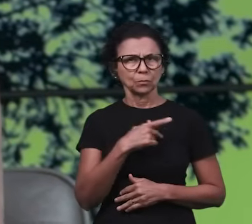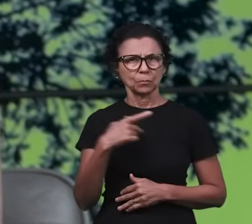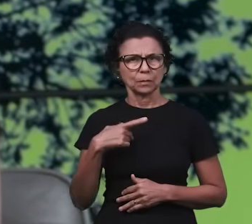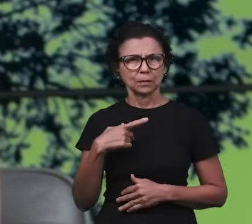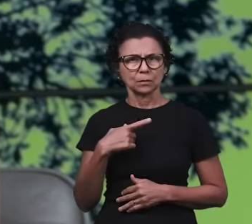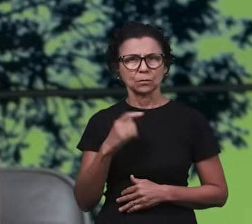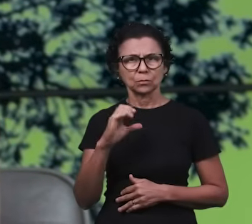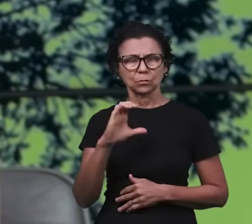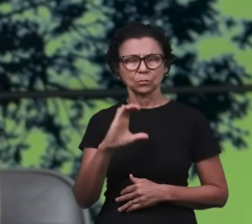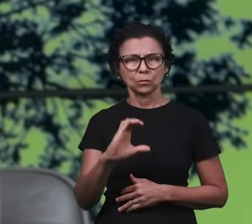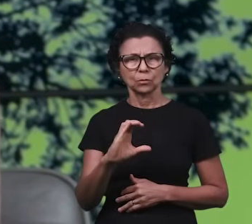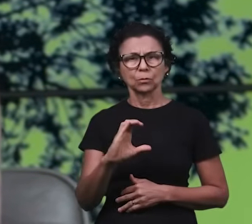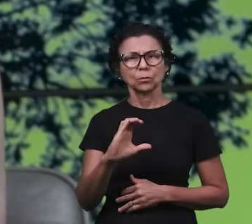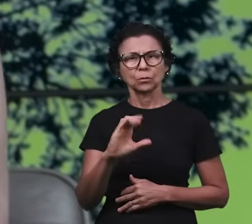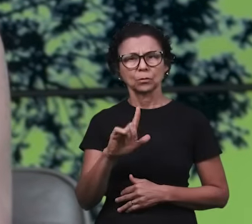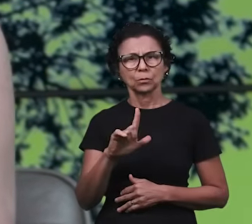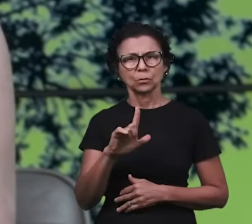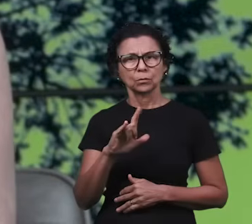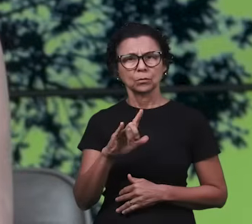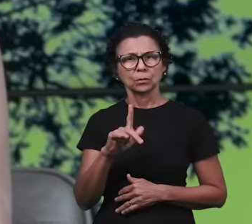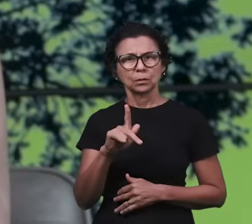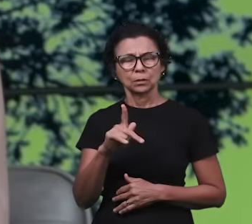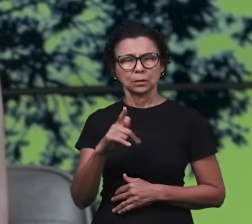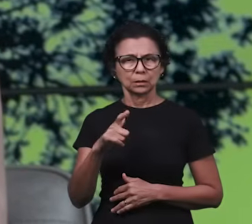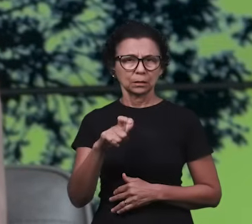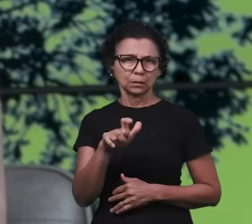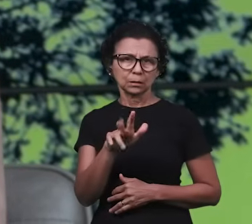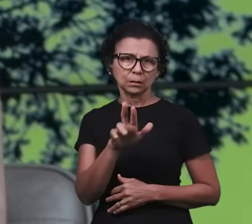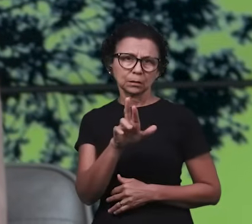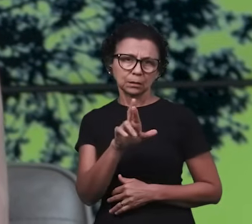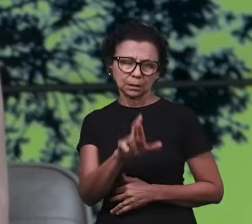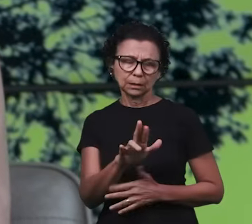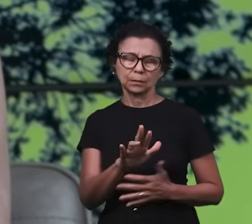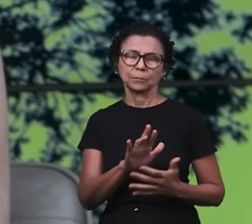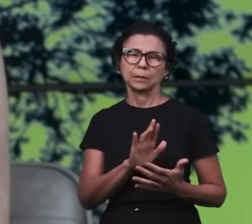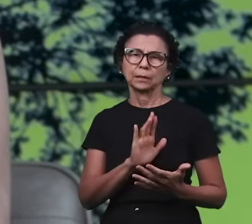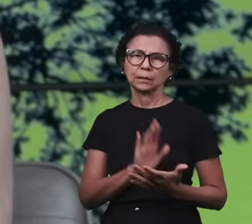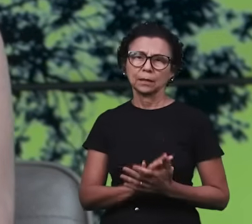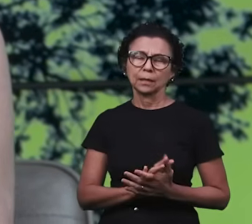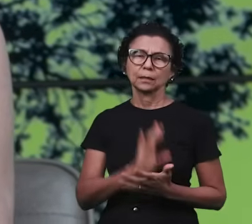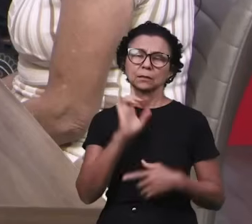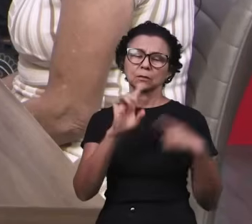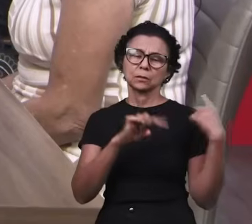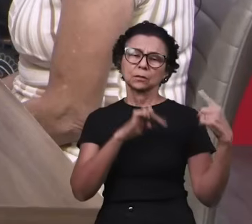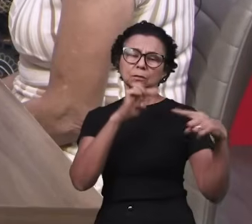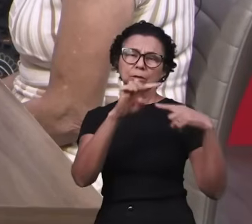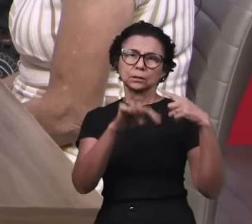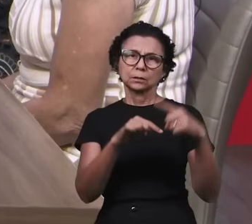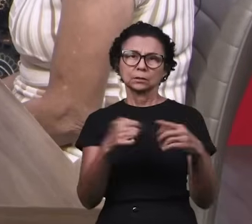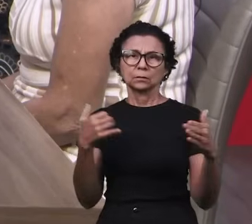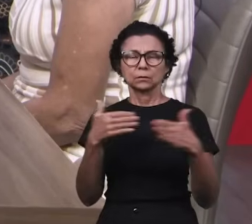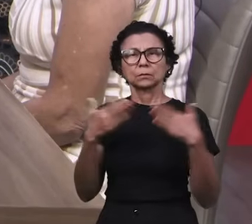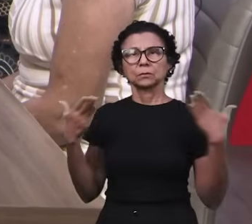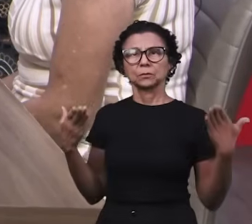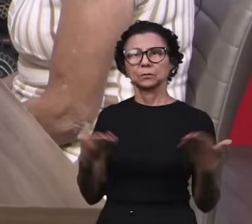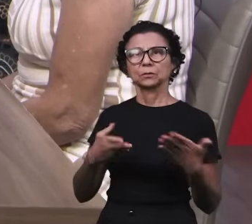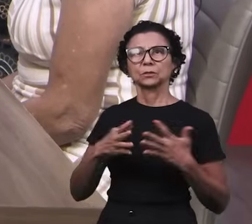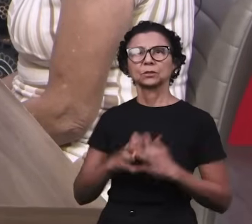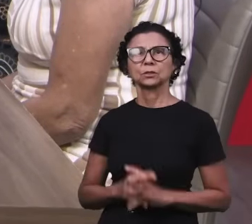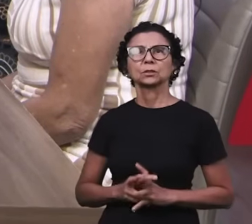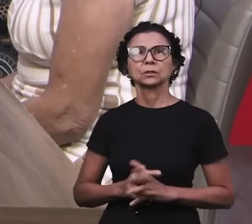atravessou gerações e essas gerações continuam conosco. A todos a paz do Senhor Jesus.